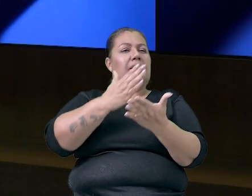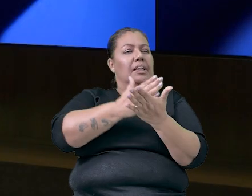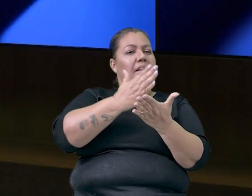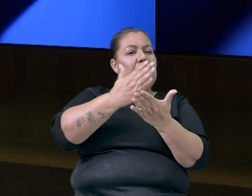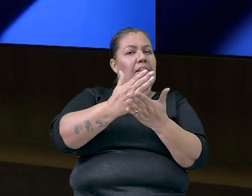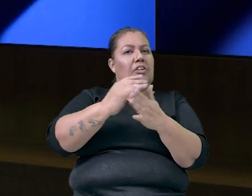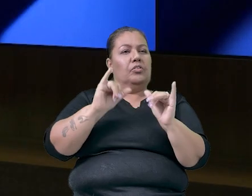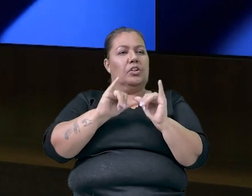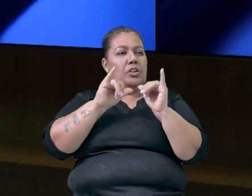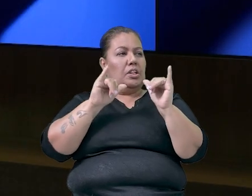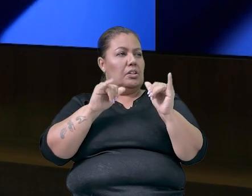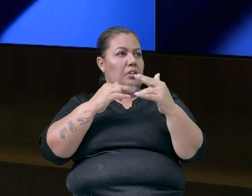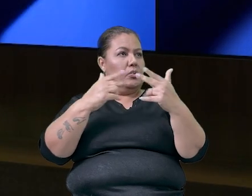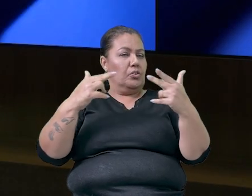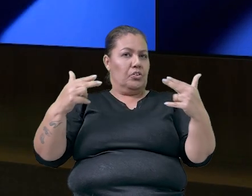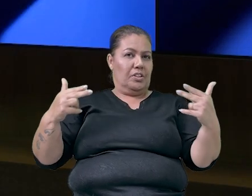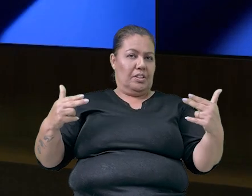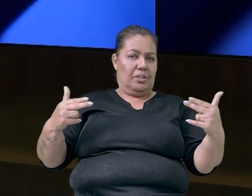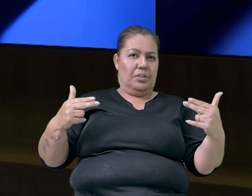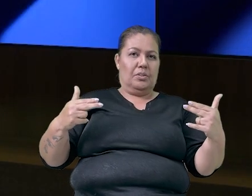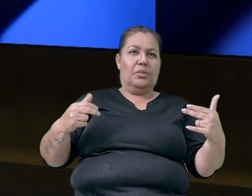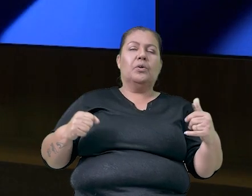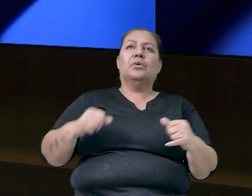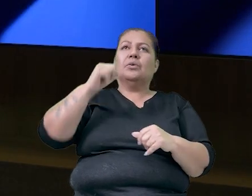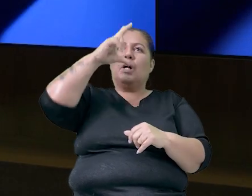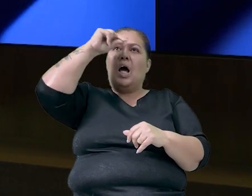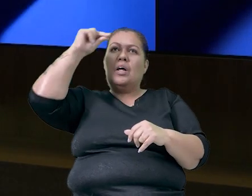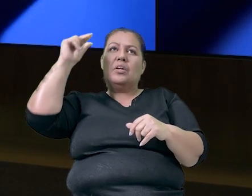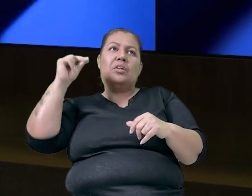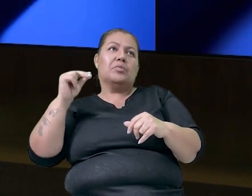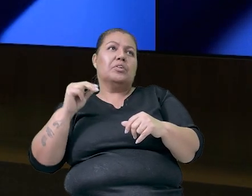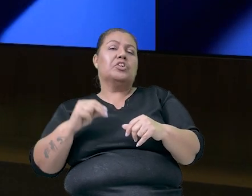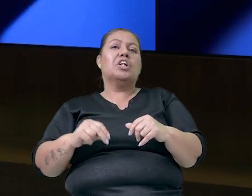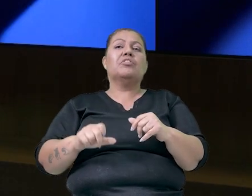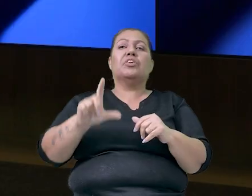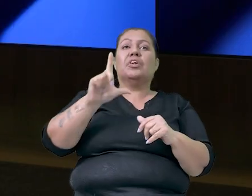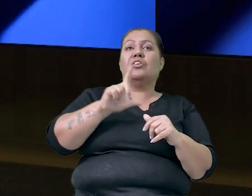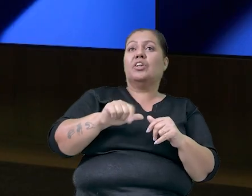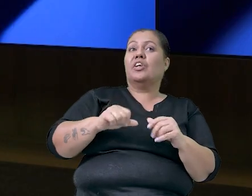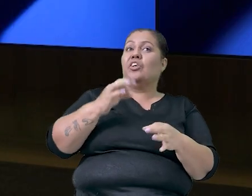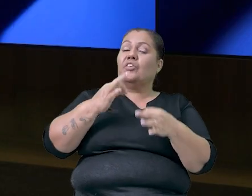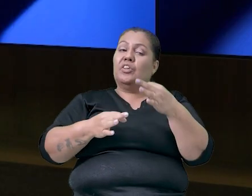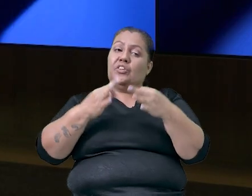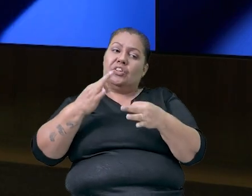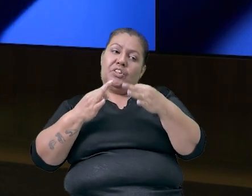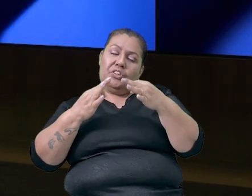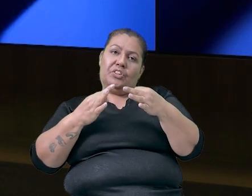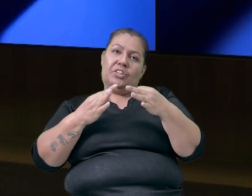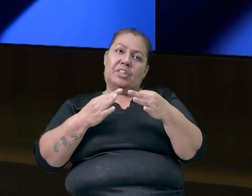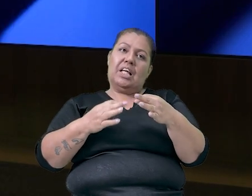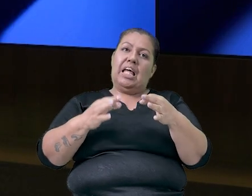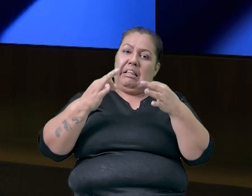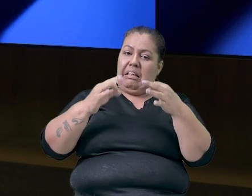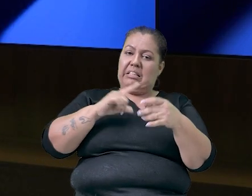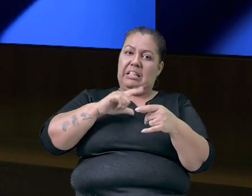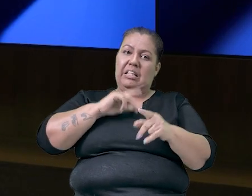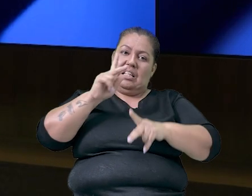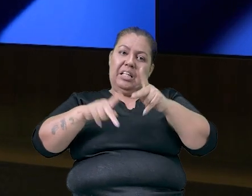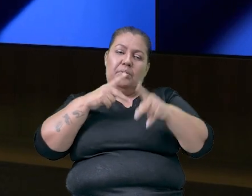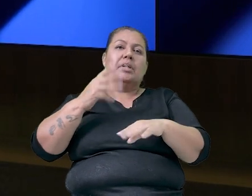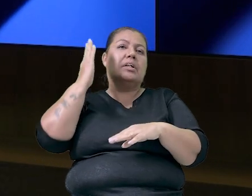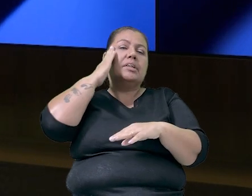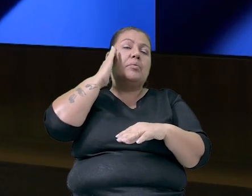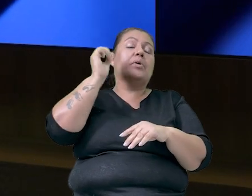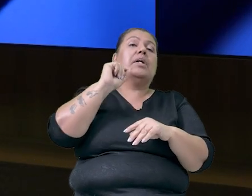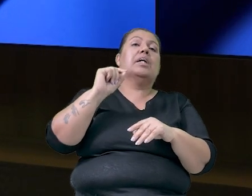em notícias do Poder Executivo, do Legislativo e do Judiciário. E o principal foco é esse, é garantir que a população